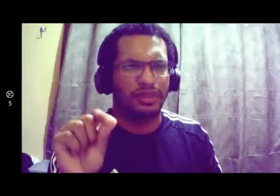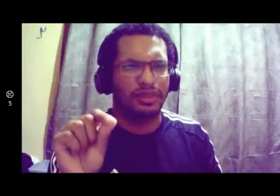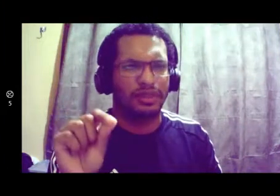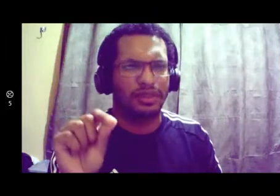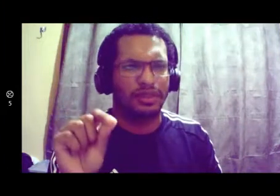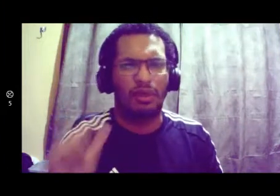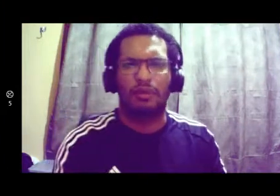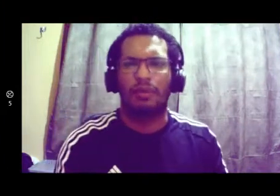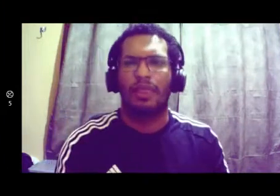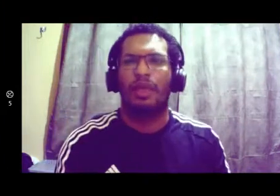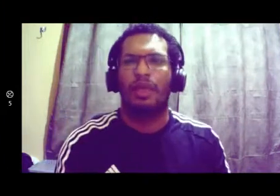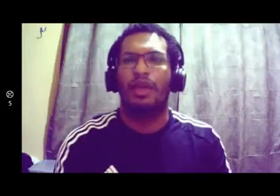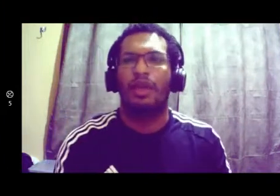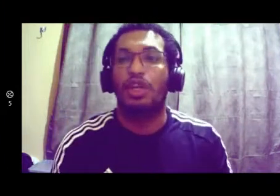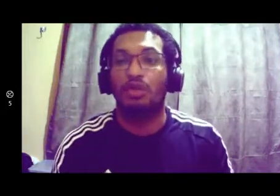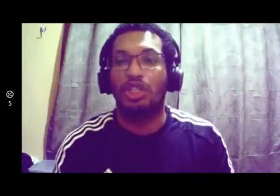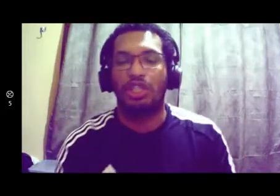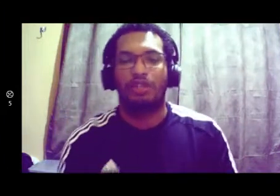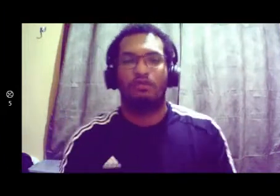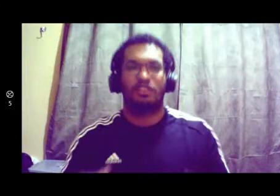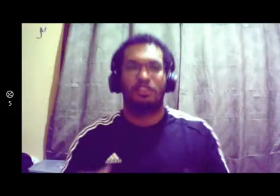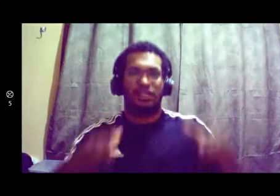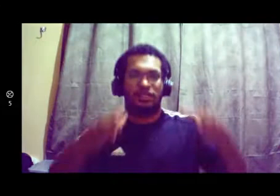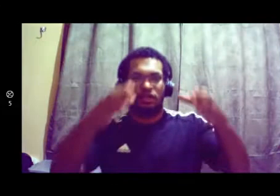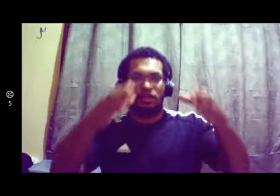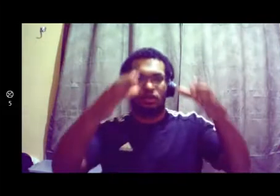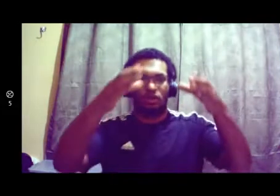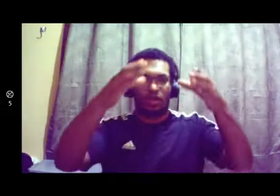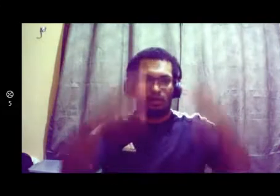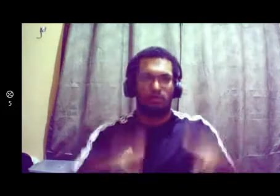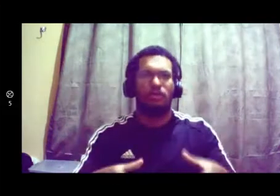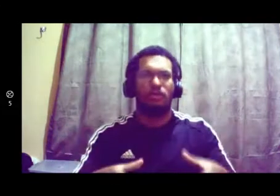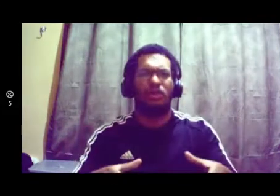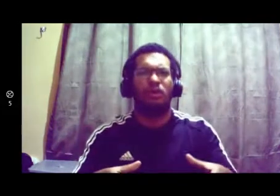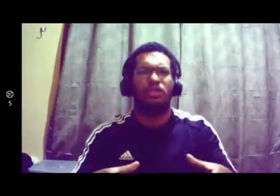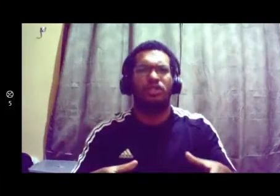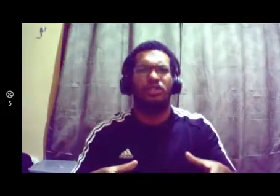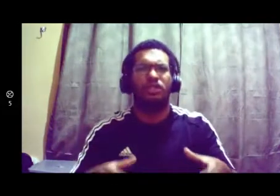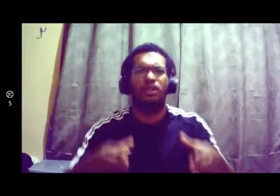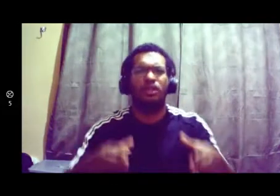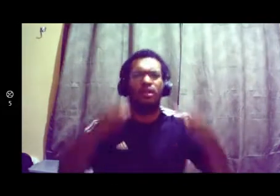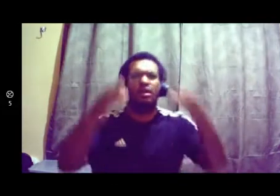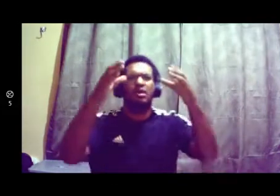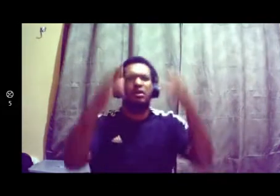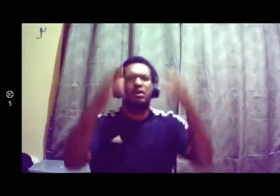Vai assim, tá bom? E onde você faz assim, ó, local. Onde?